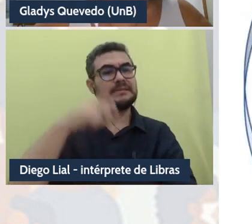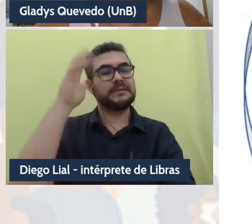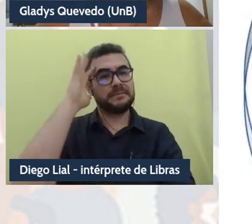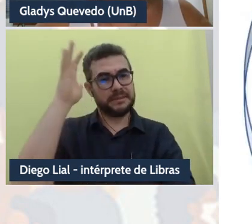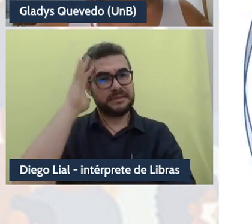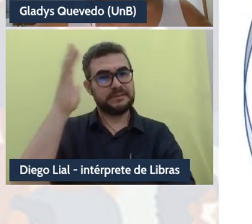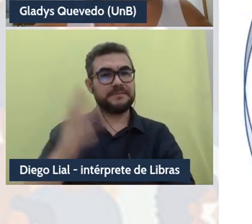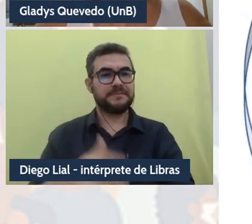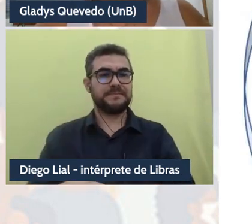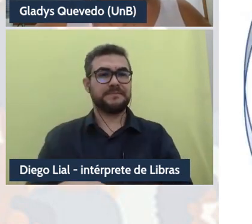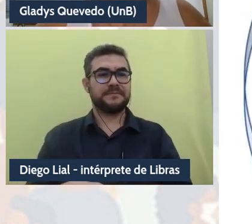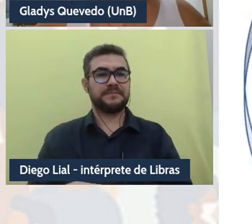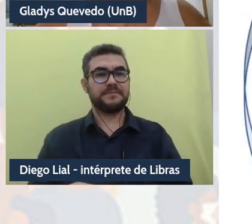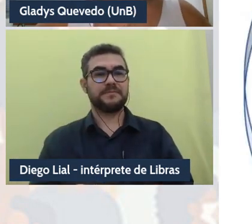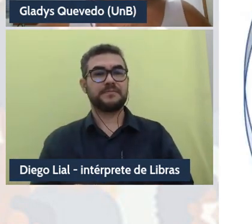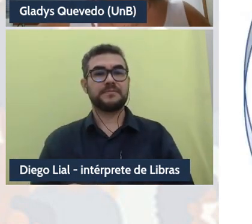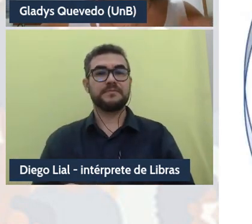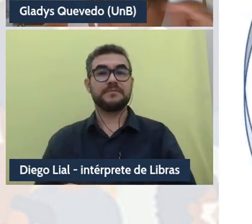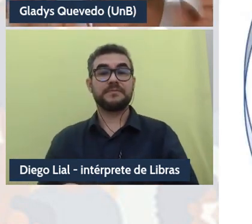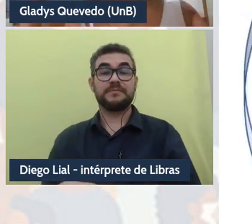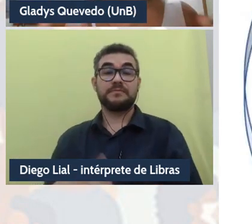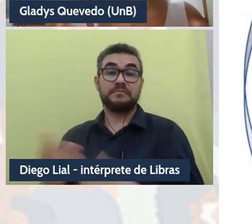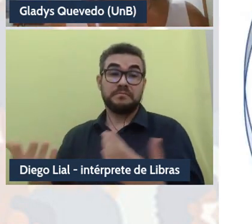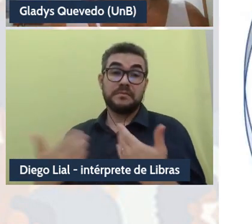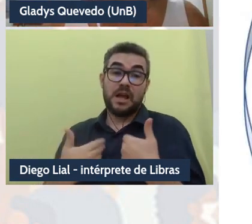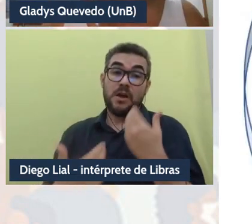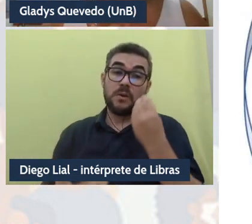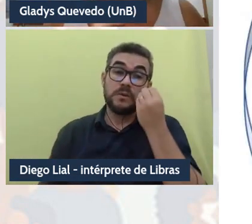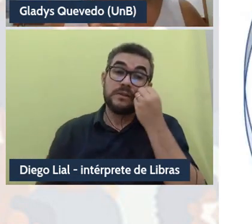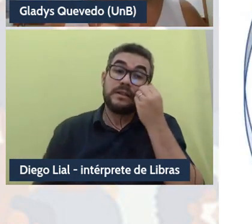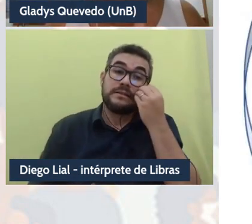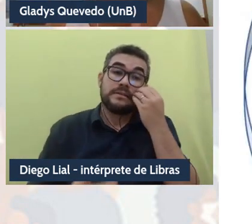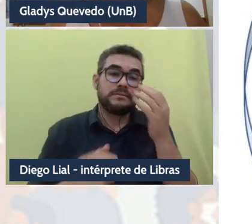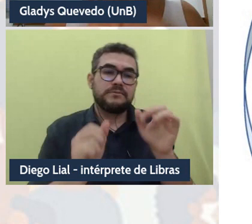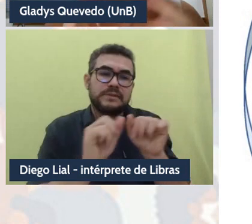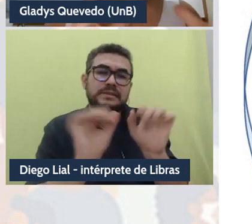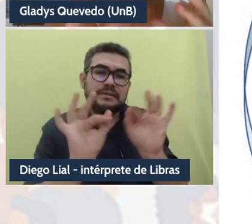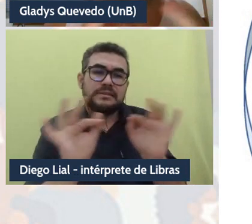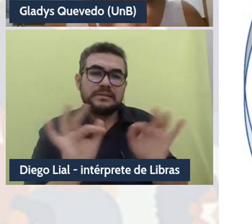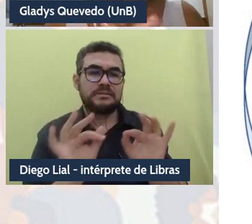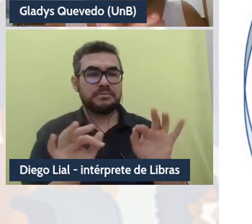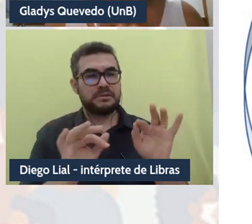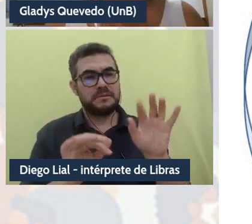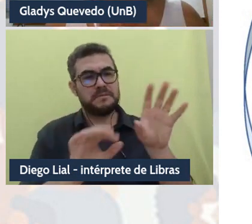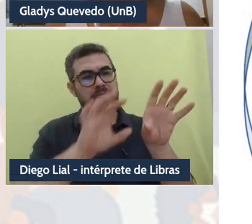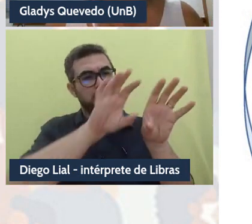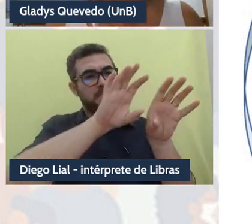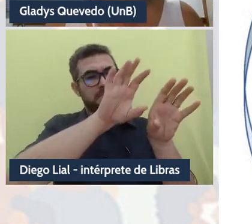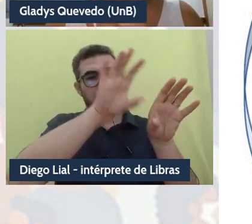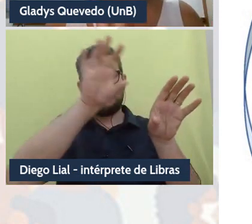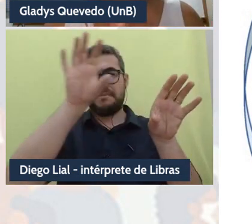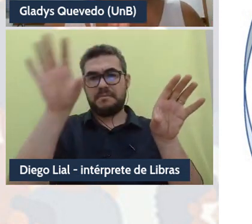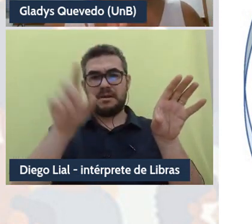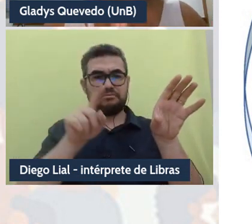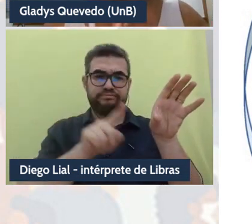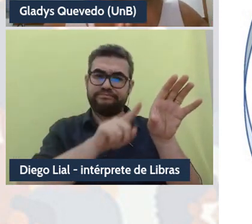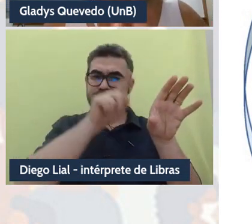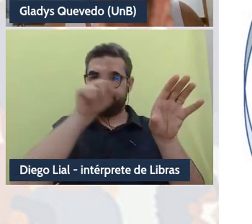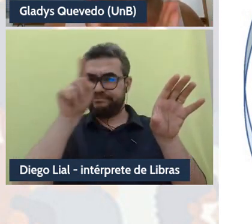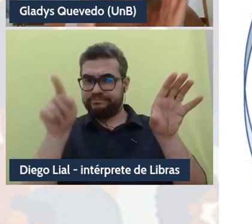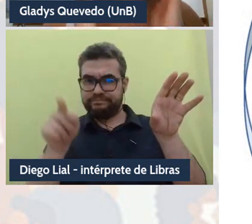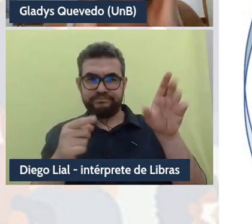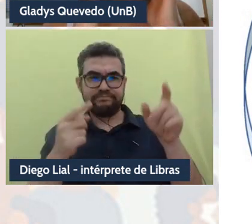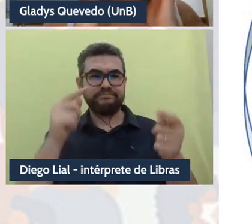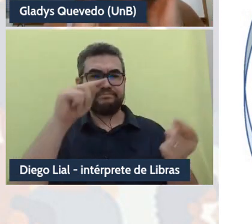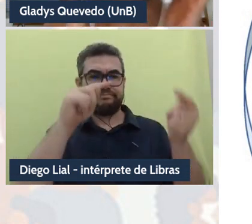nós. Bom, eu tentei fazer aqui um infográfico para refletir um pouquinho sobre o Enem, né? Que é o